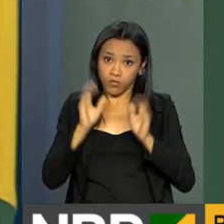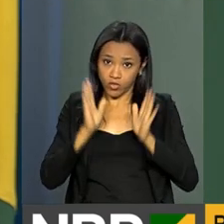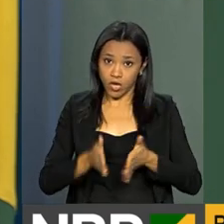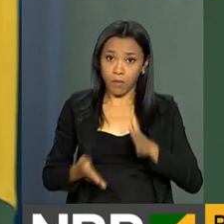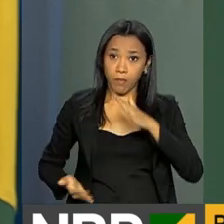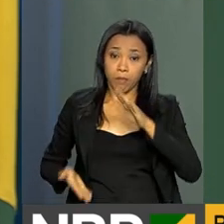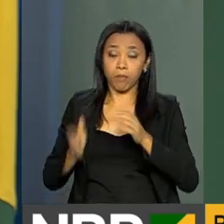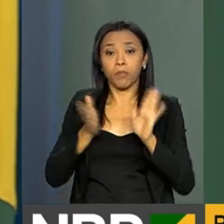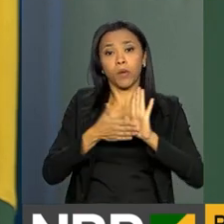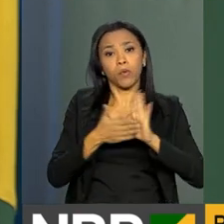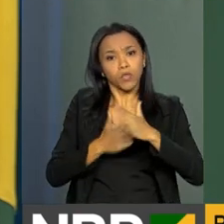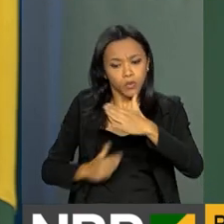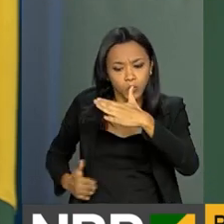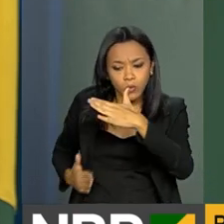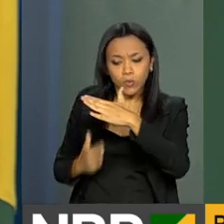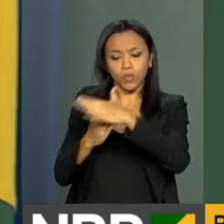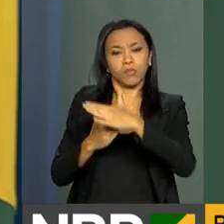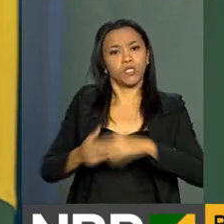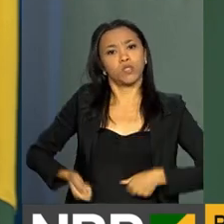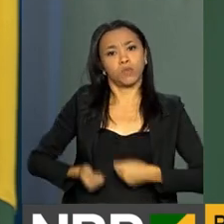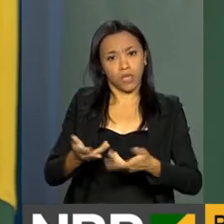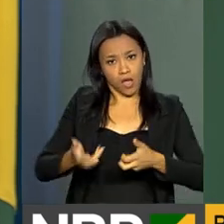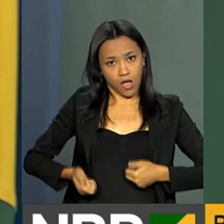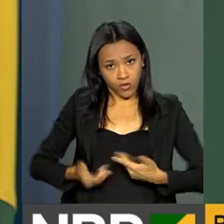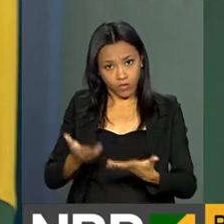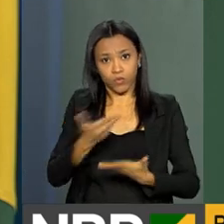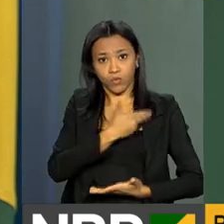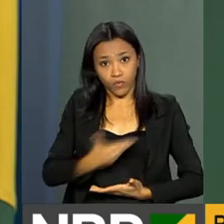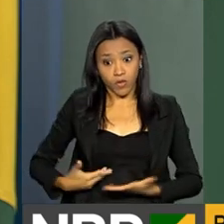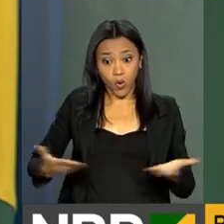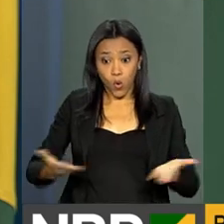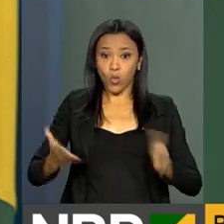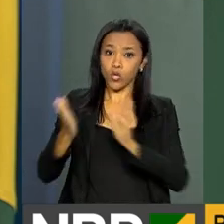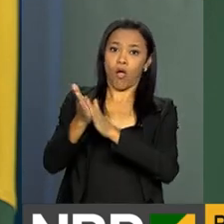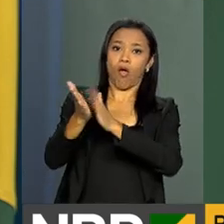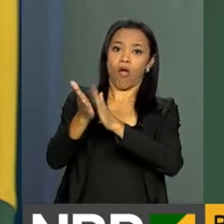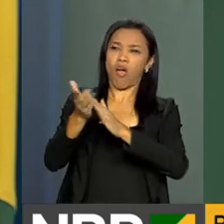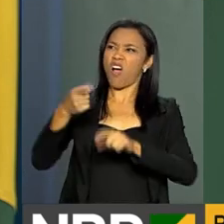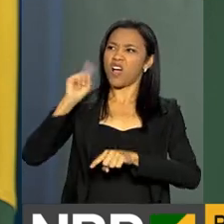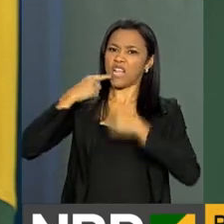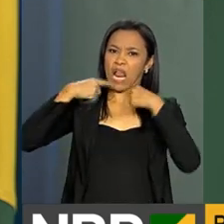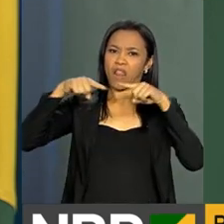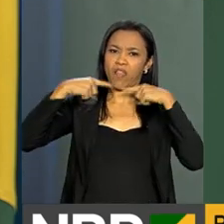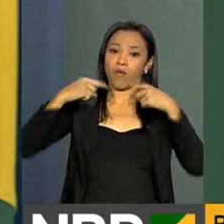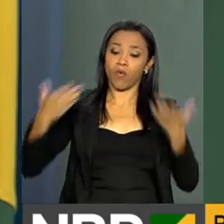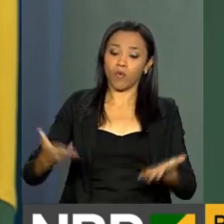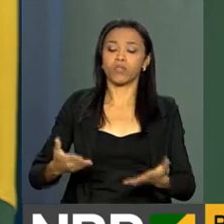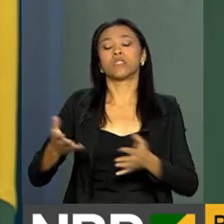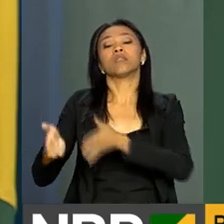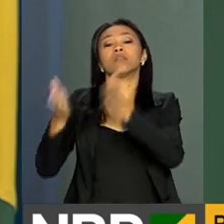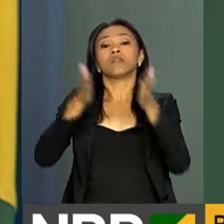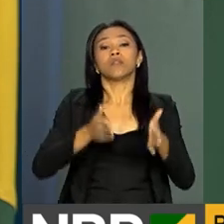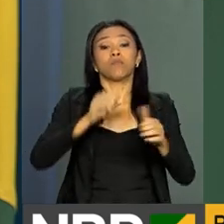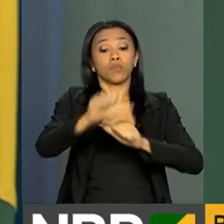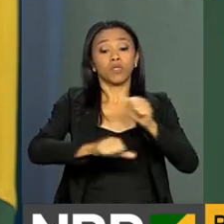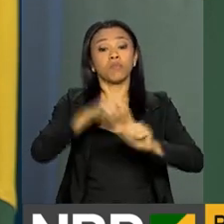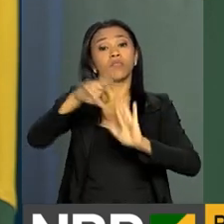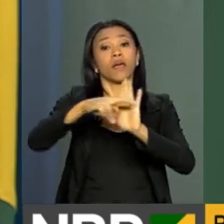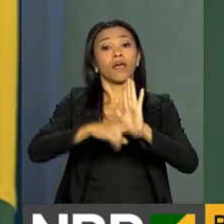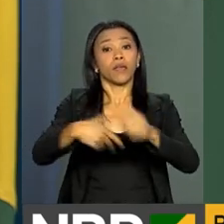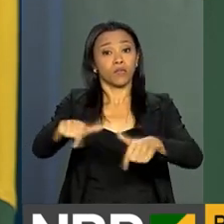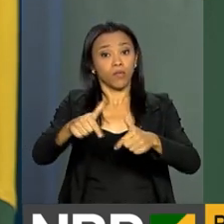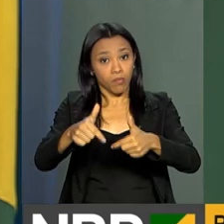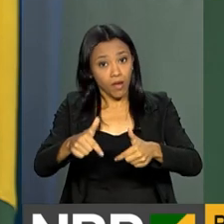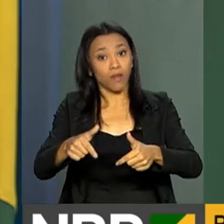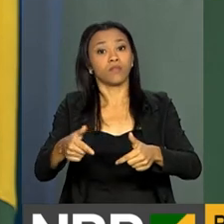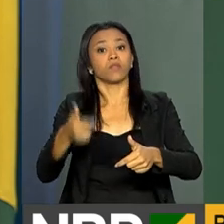foi questionada, mas hoje é aplaudida, não é? Se nós fizermos a modernização trabalhista, se estamos fazendo